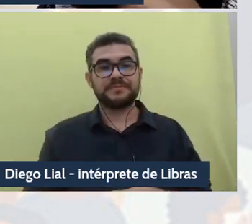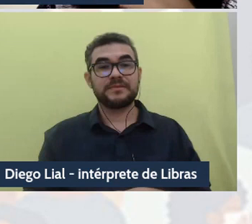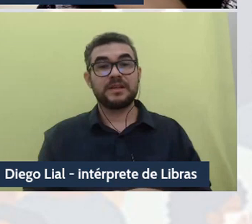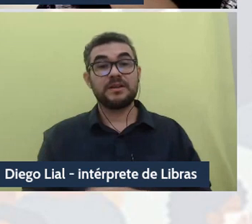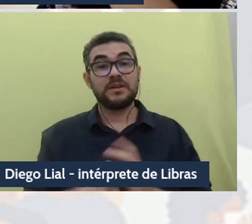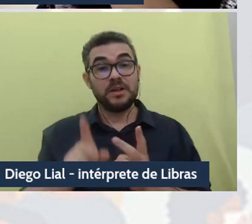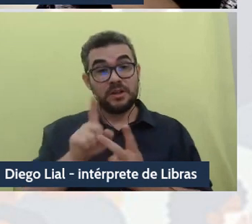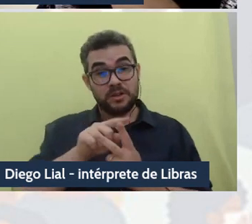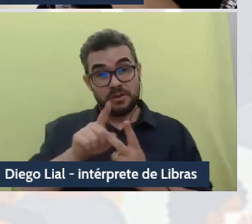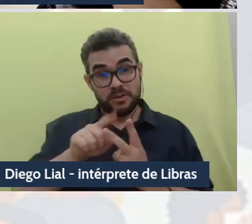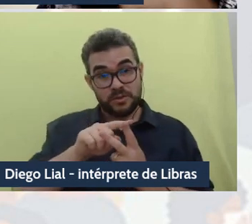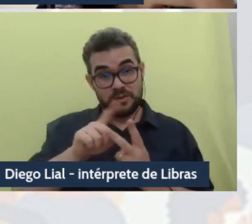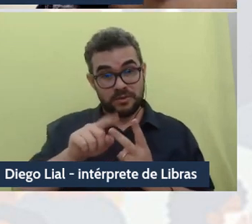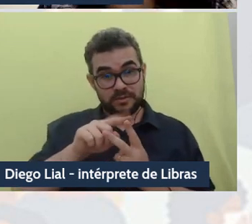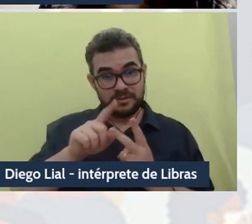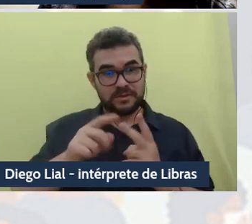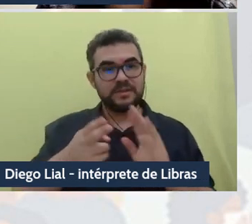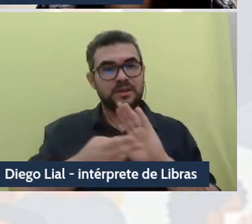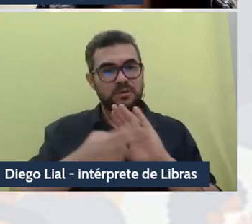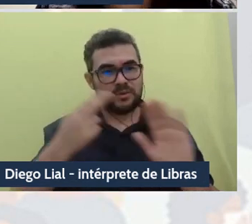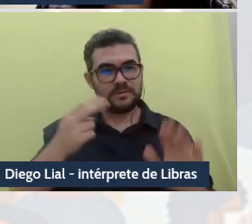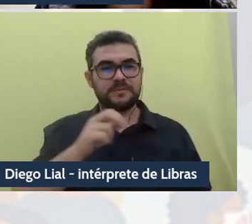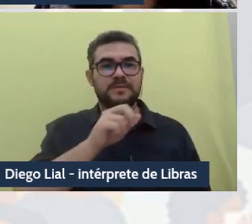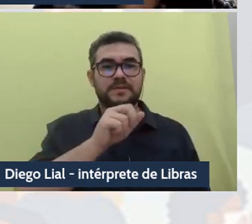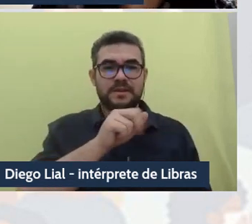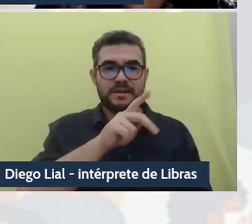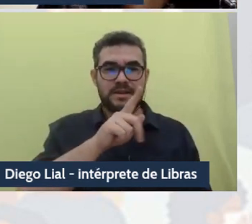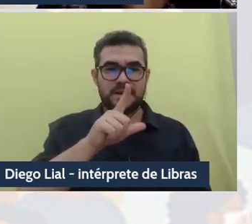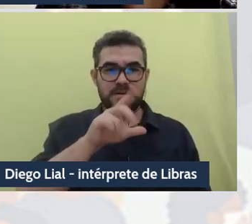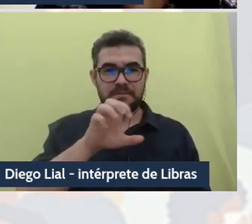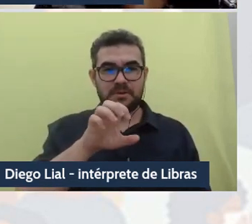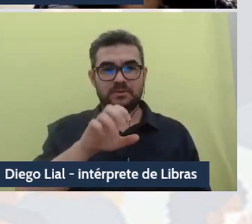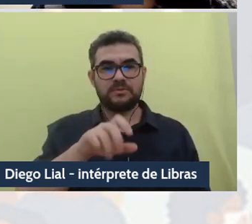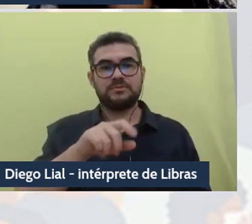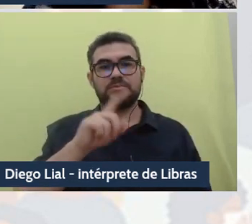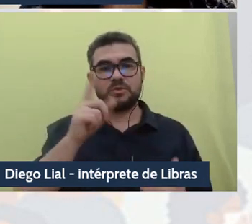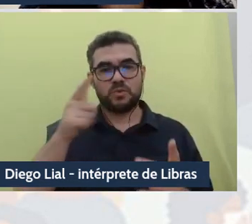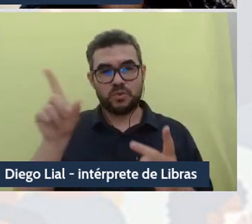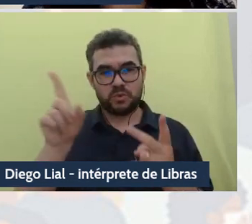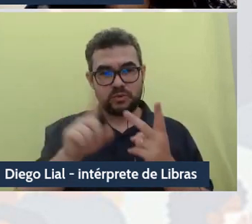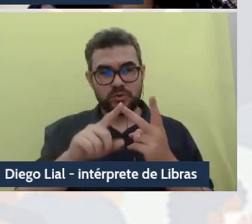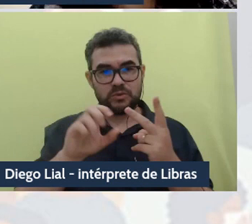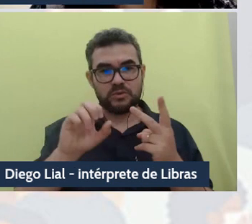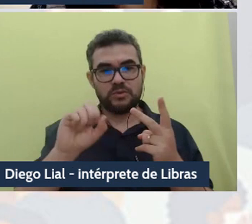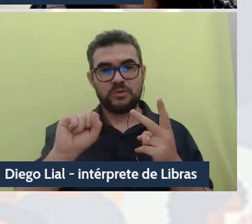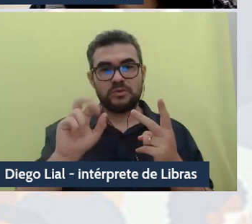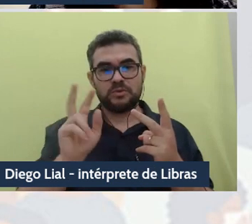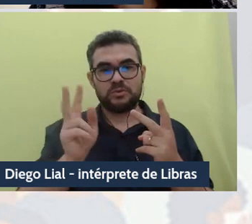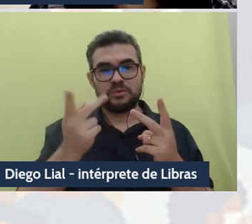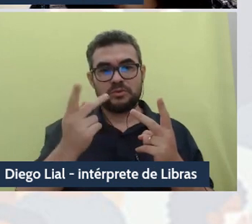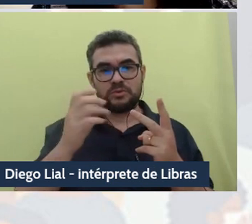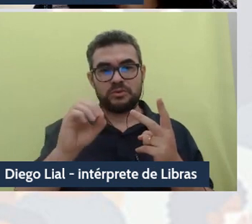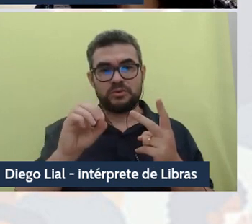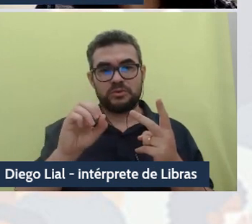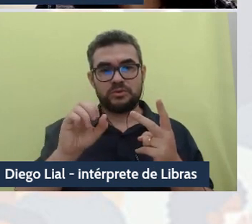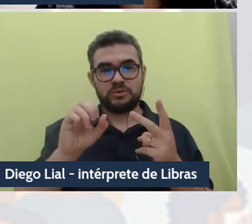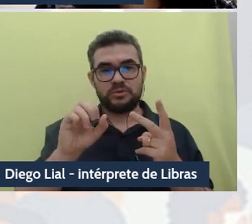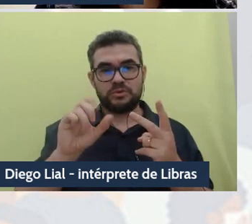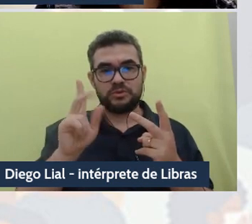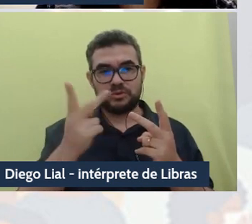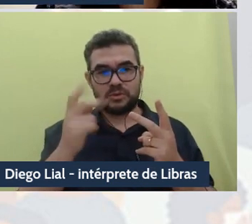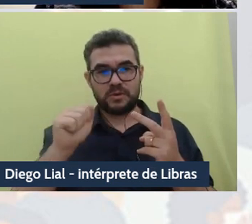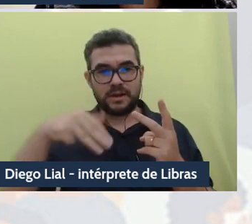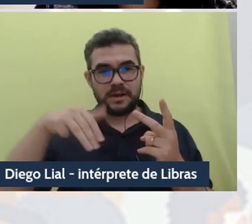também nos lembram que, mais do que entender o que está textualizado, enunciado nos documentos, né,